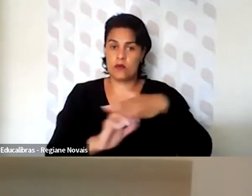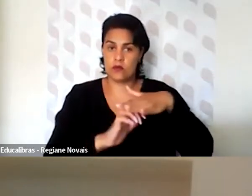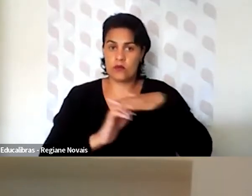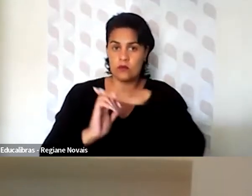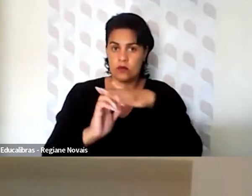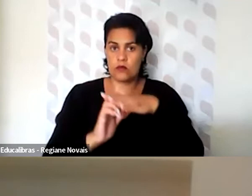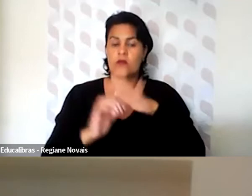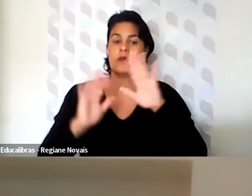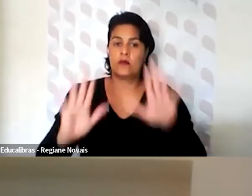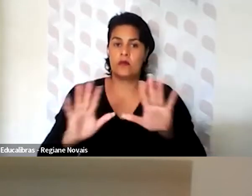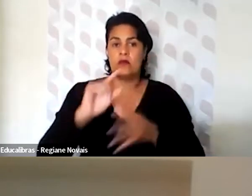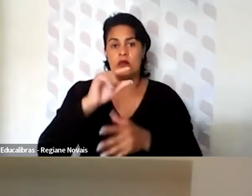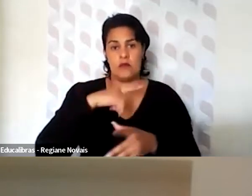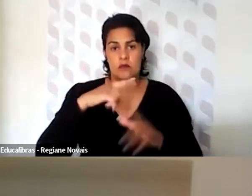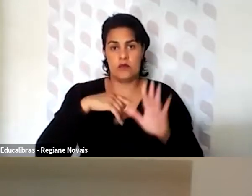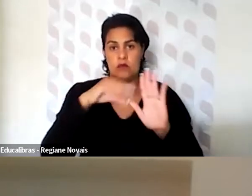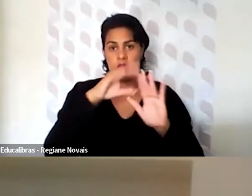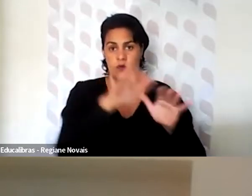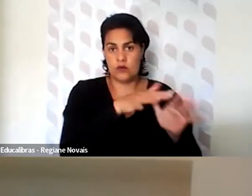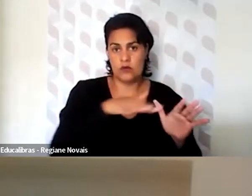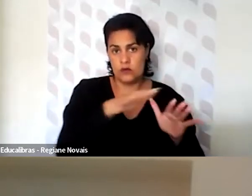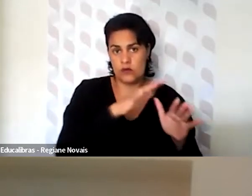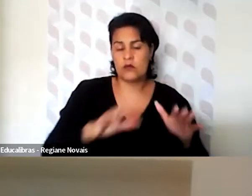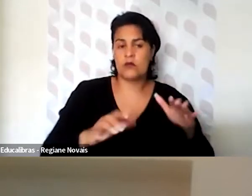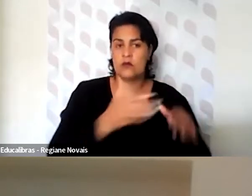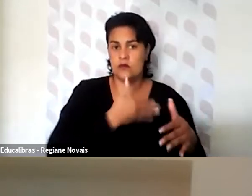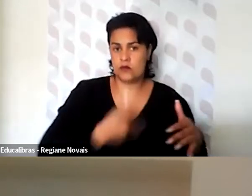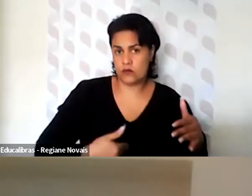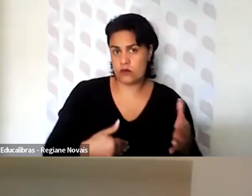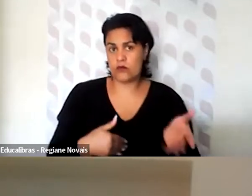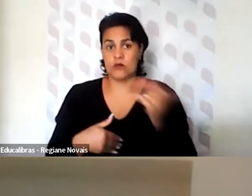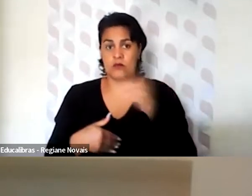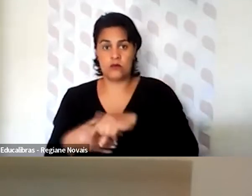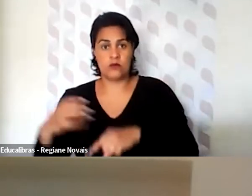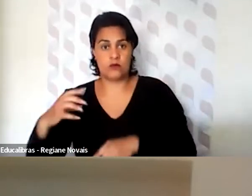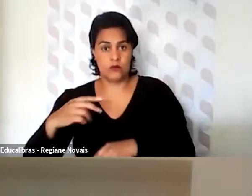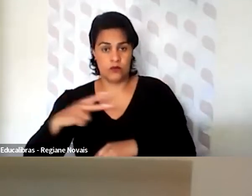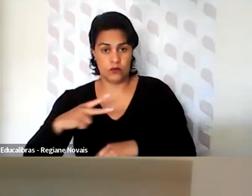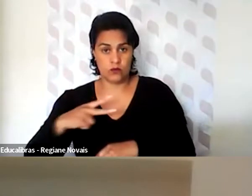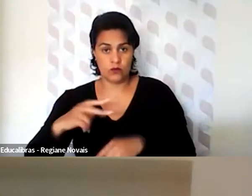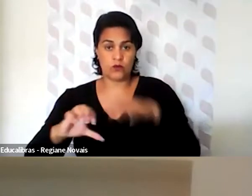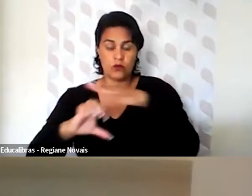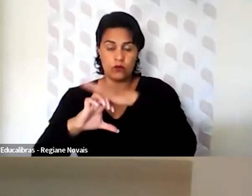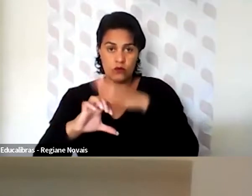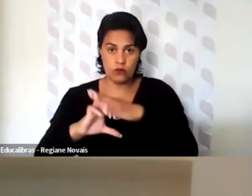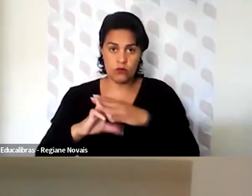métricas entre o setor público, o setor empresarial, as métricas científicas